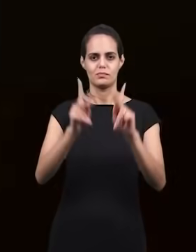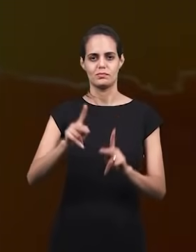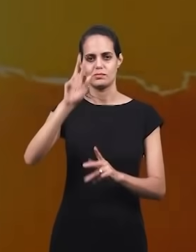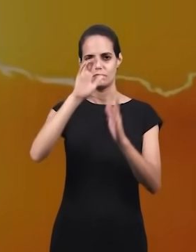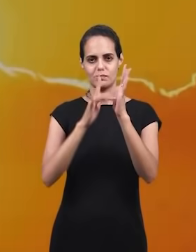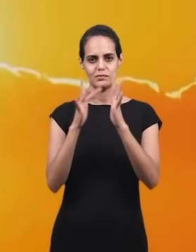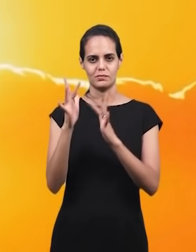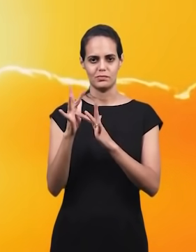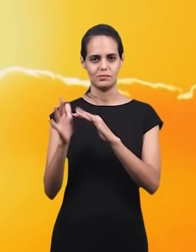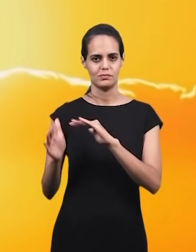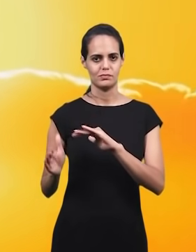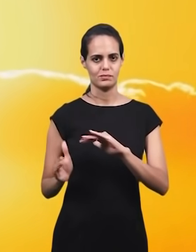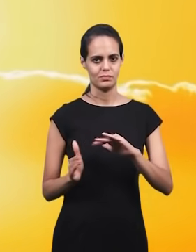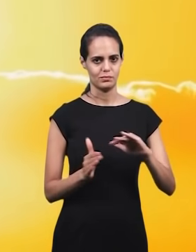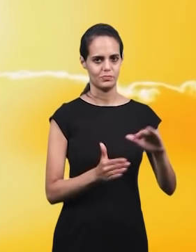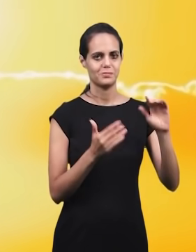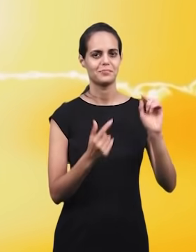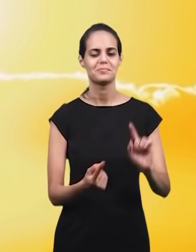Jesus.